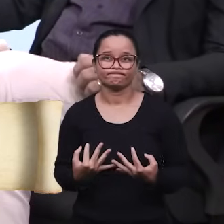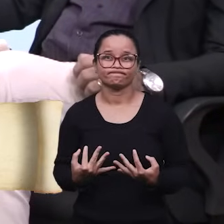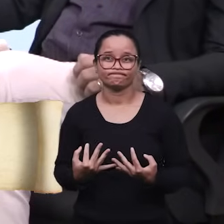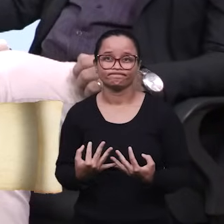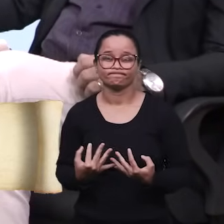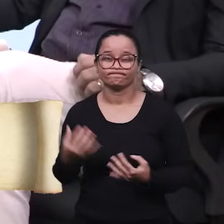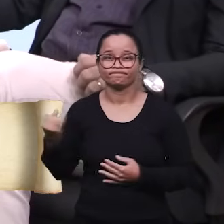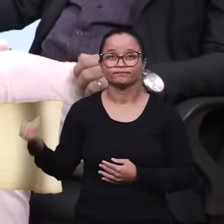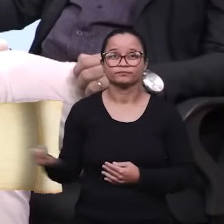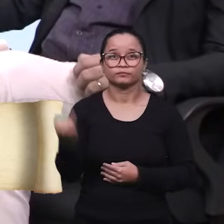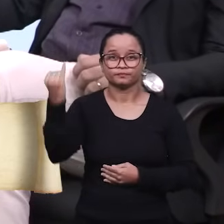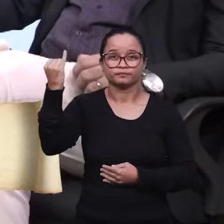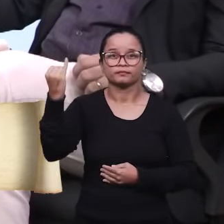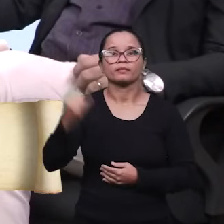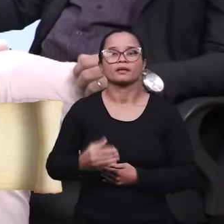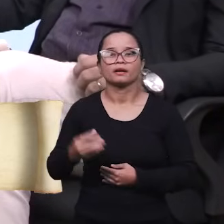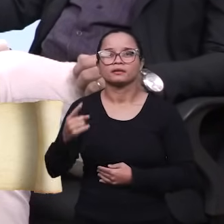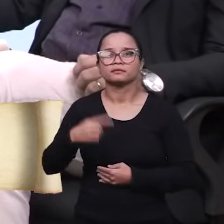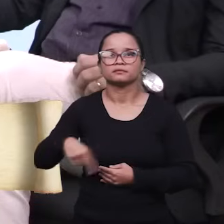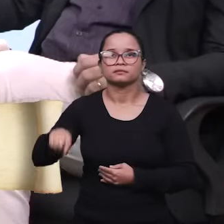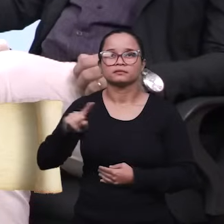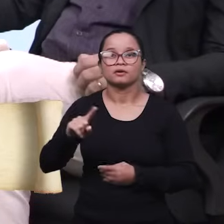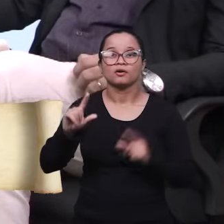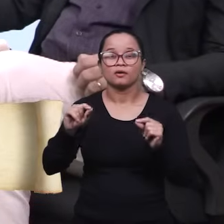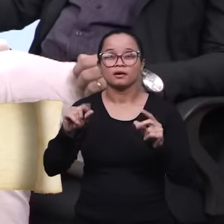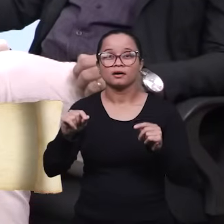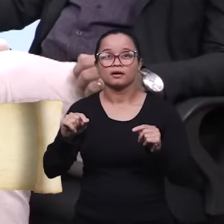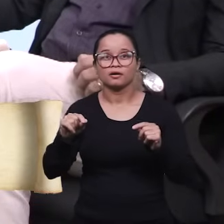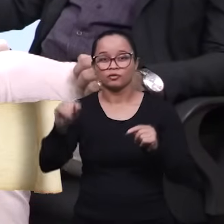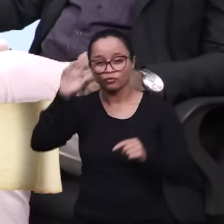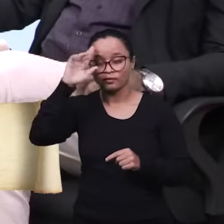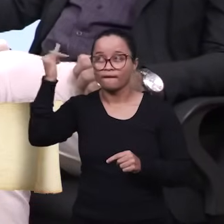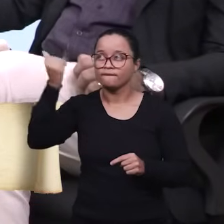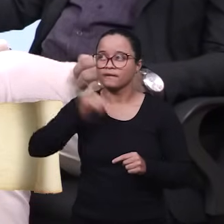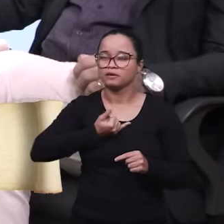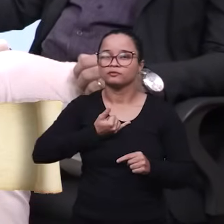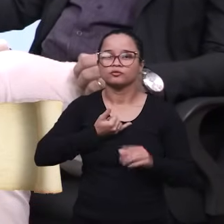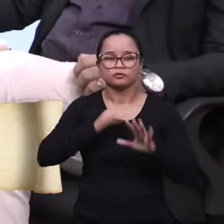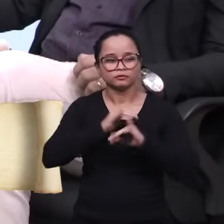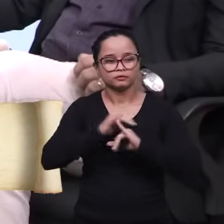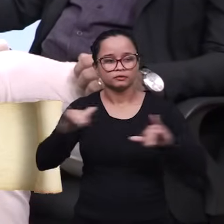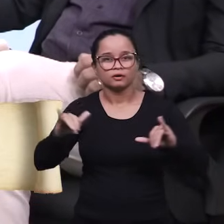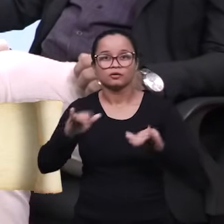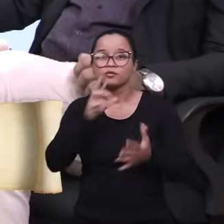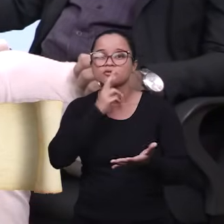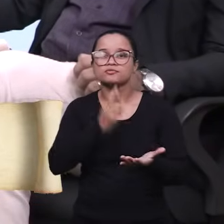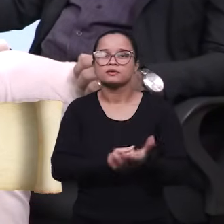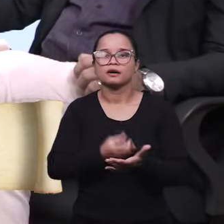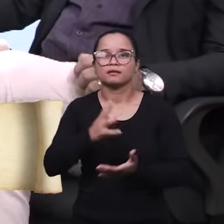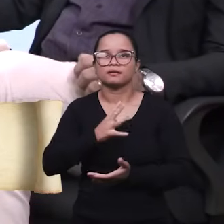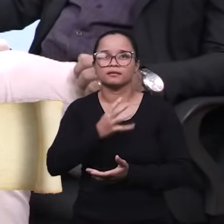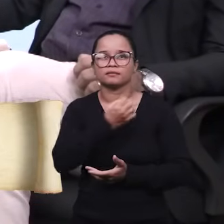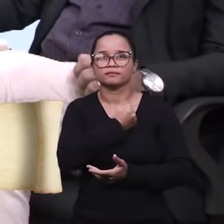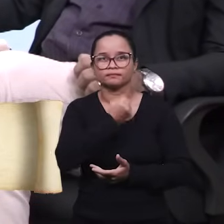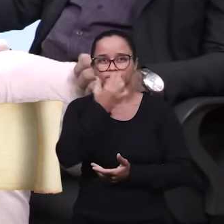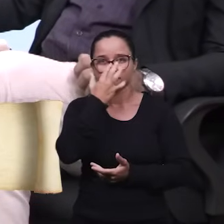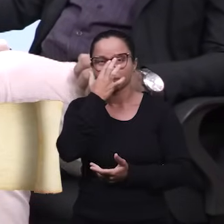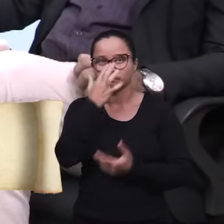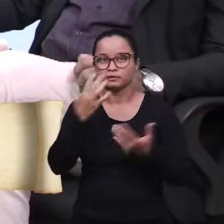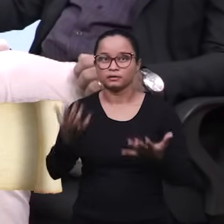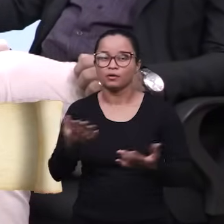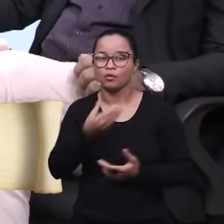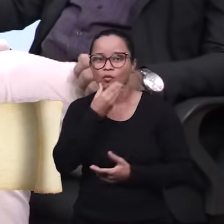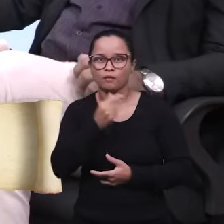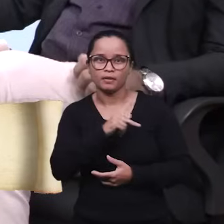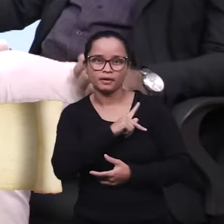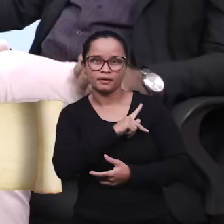O importante é entregar aquela palavra que vem do Senhor que vai resultar na salvação. E Paulo